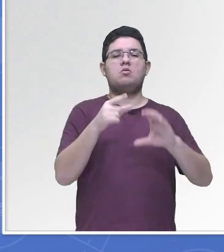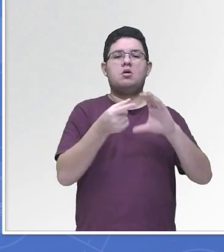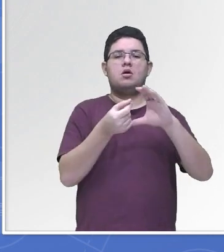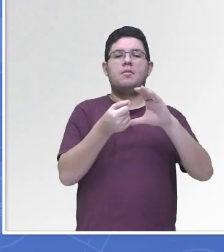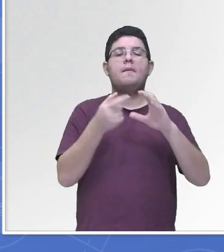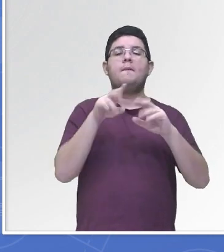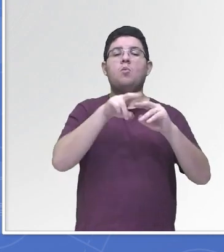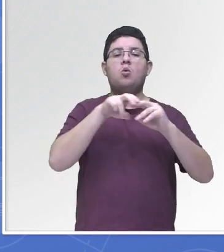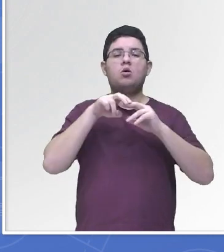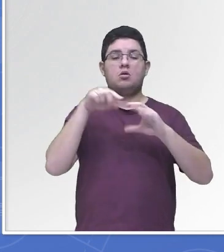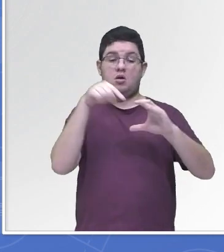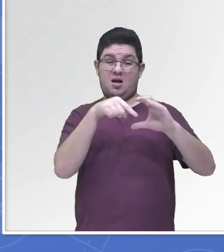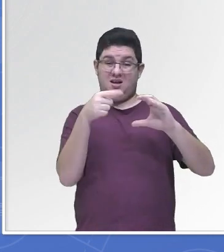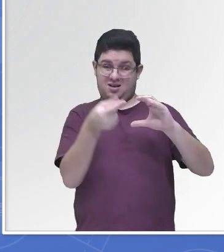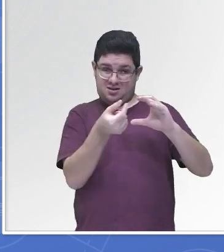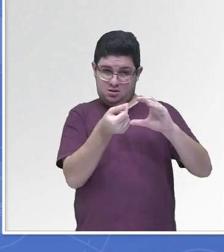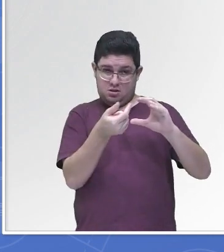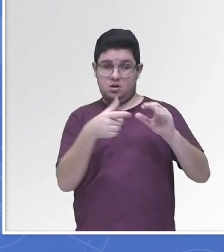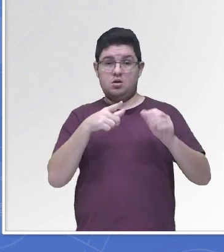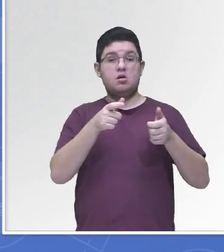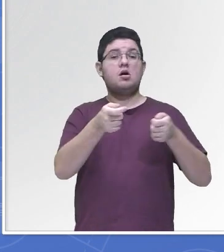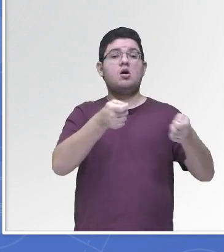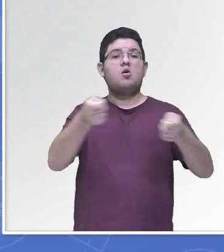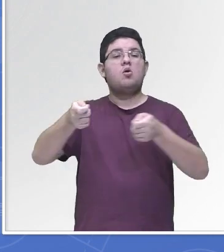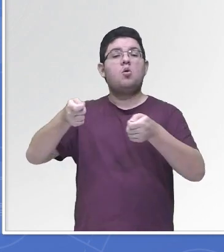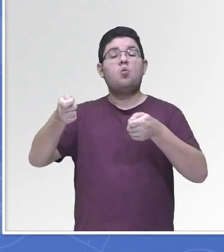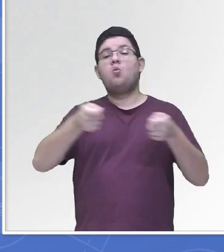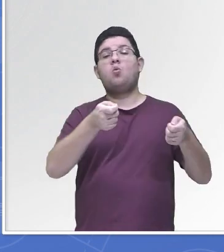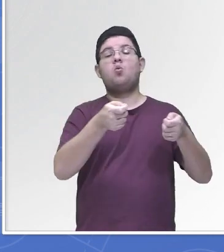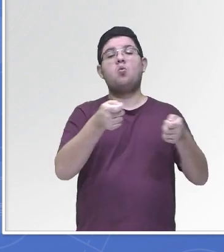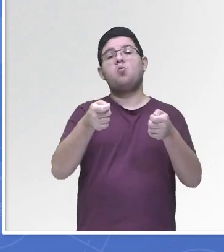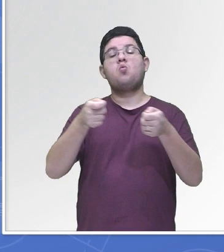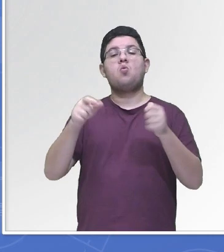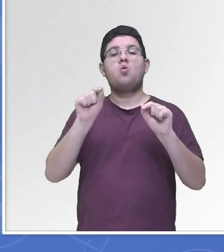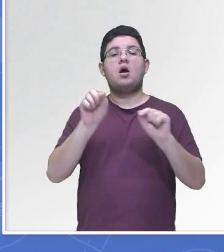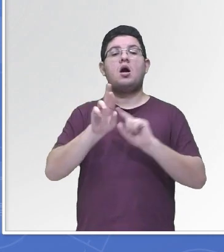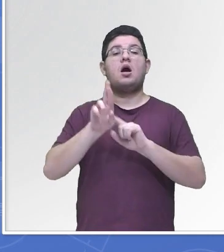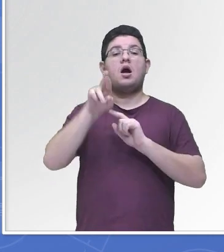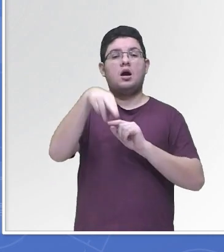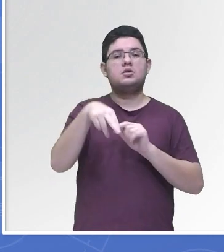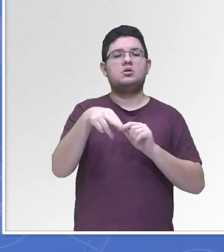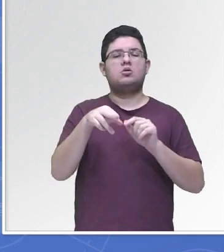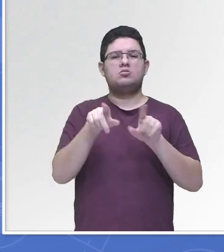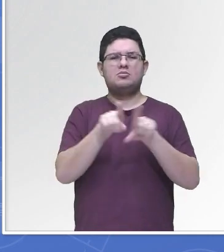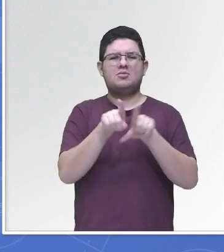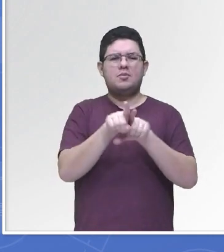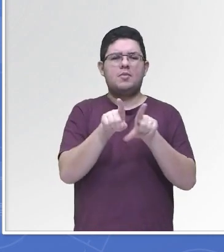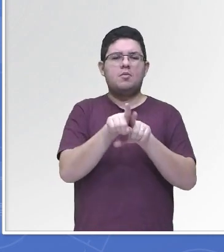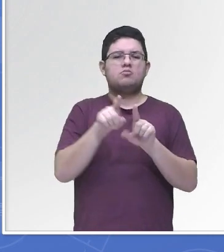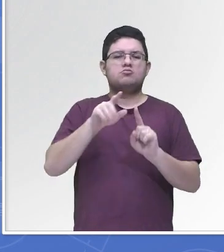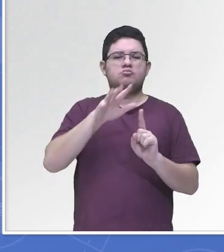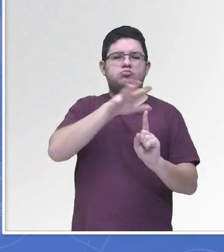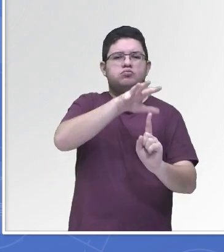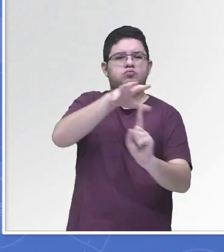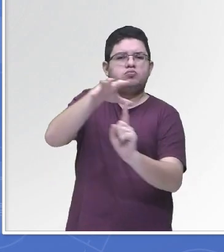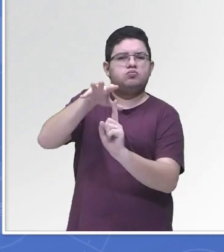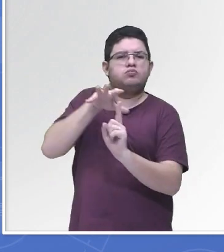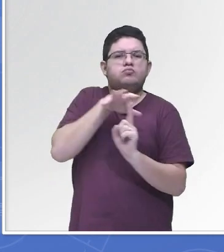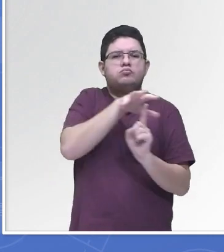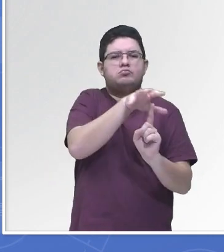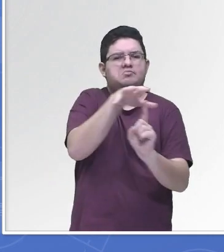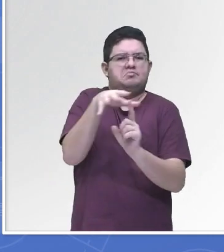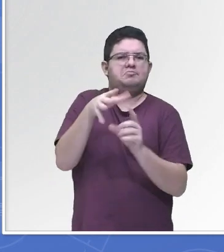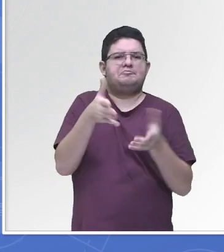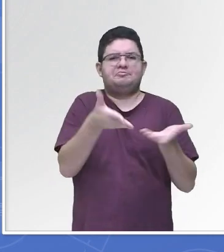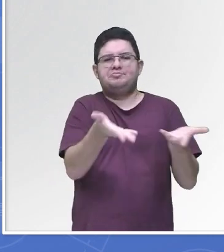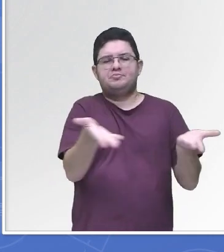fez o quê? Ele foi lá, buscou a razão, manipulou essa razão, né? Manipulou esse conhecimento e trouxe para